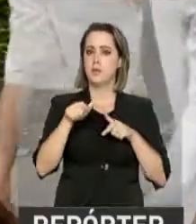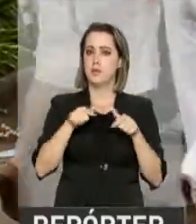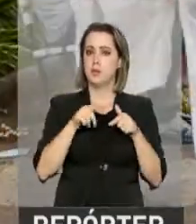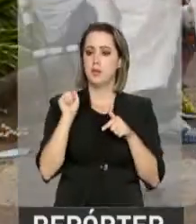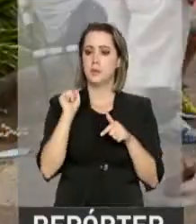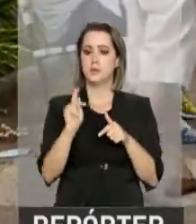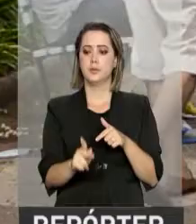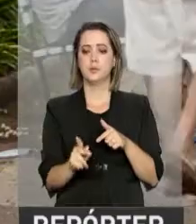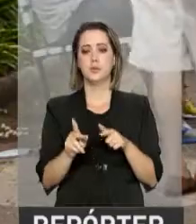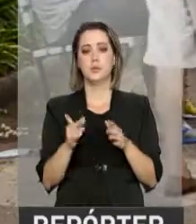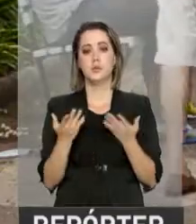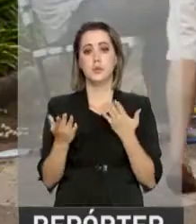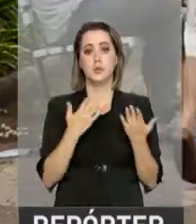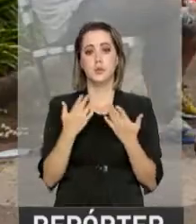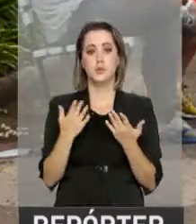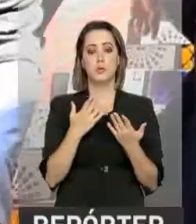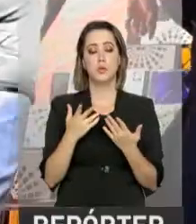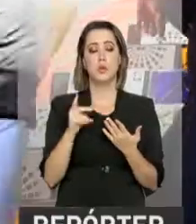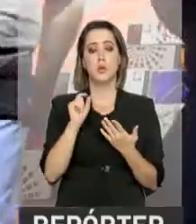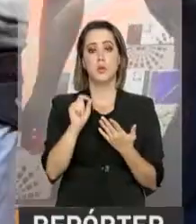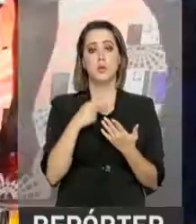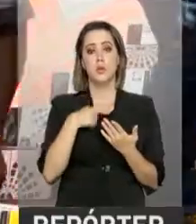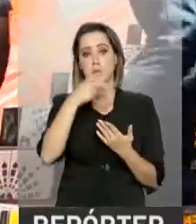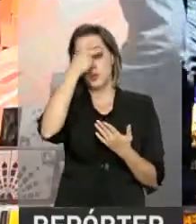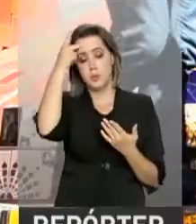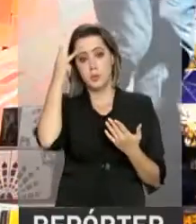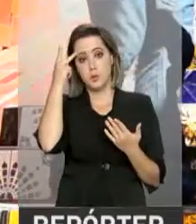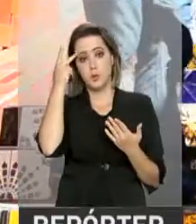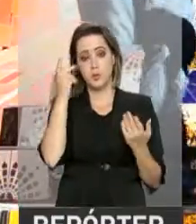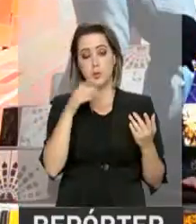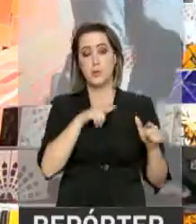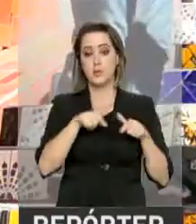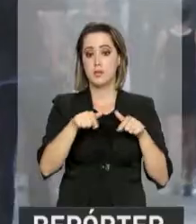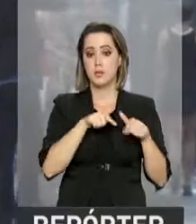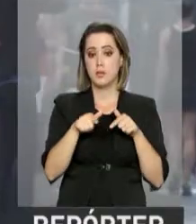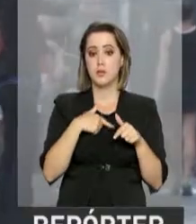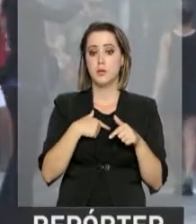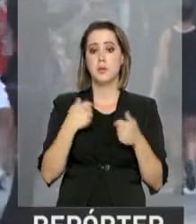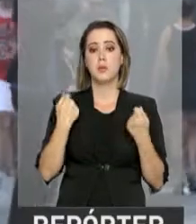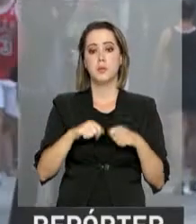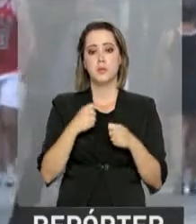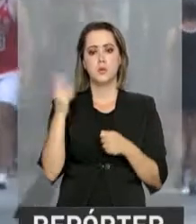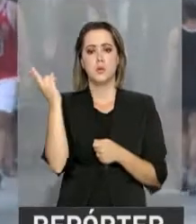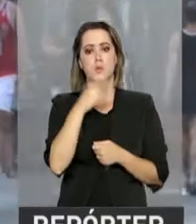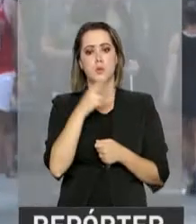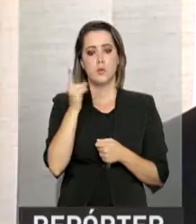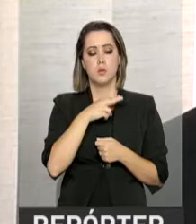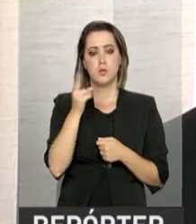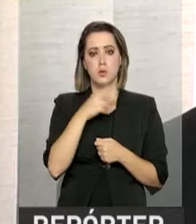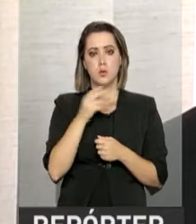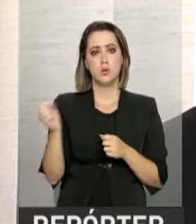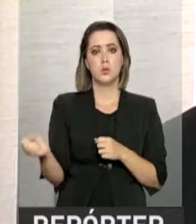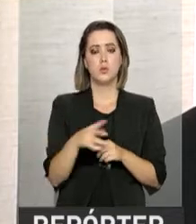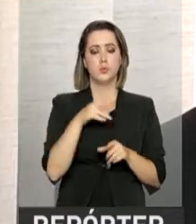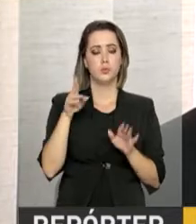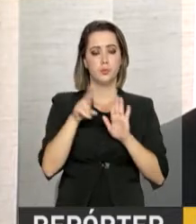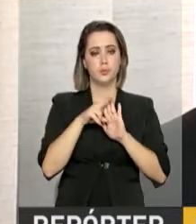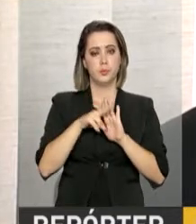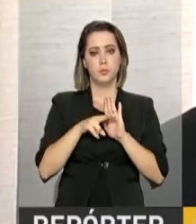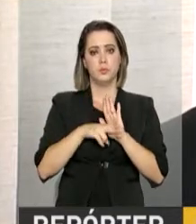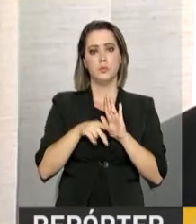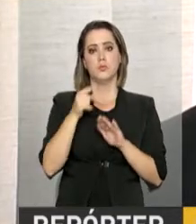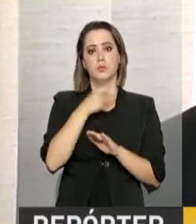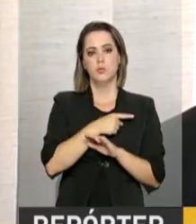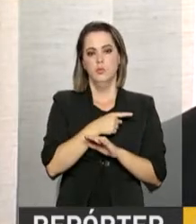aposentados ou pensionistas, do que ativos. Uma situação que pede urgência por uma reforma na Previdência. No caso do Rio de